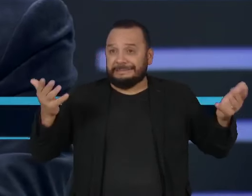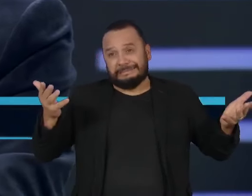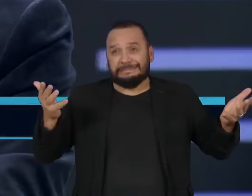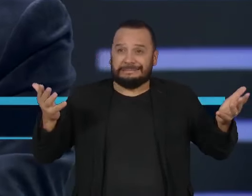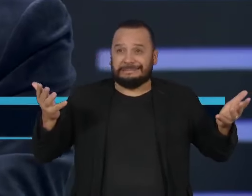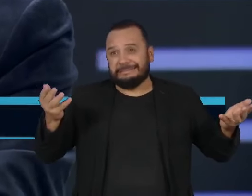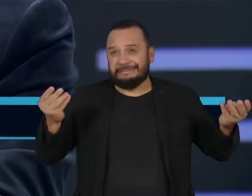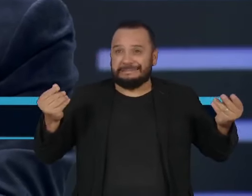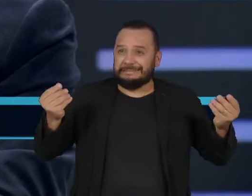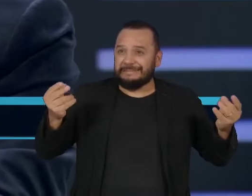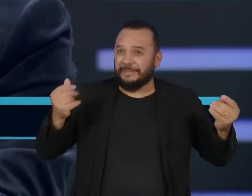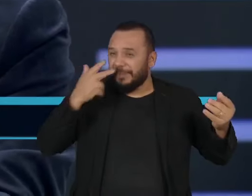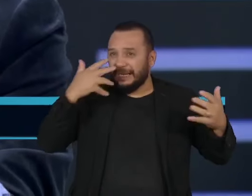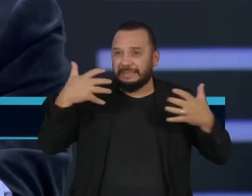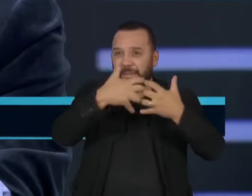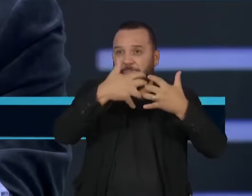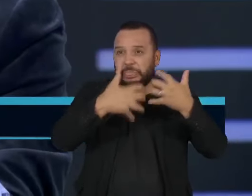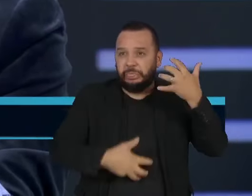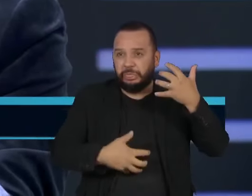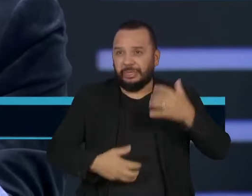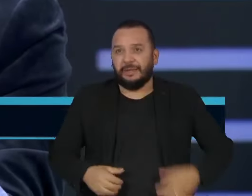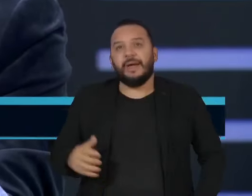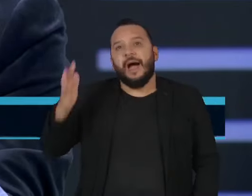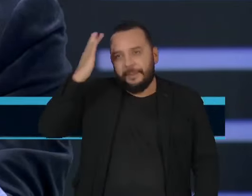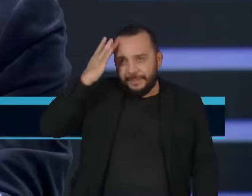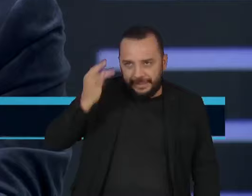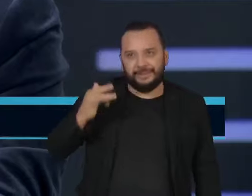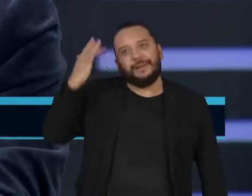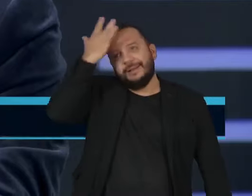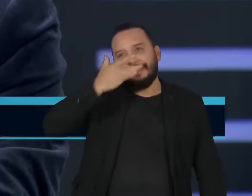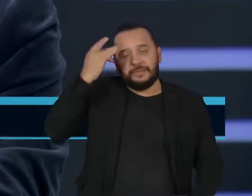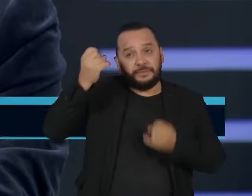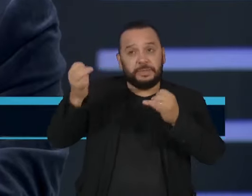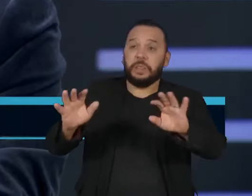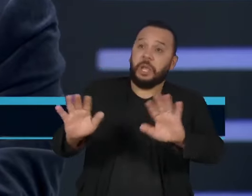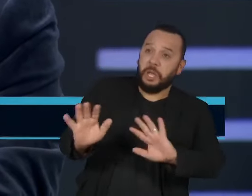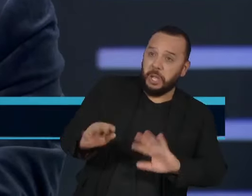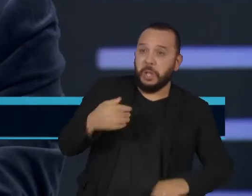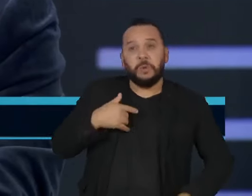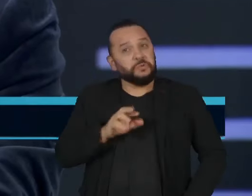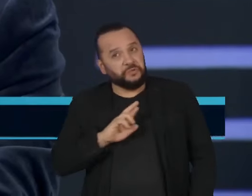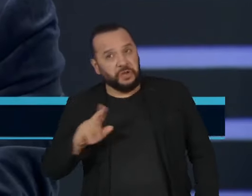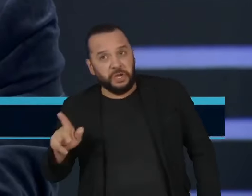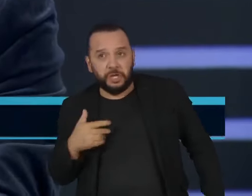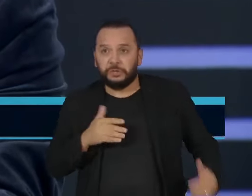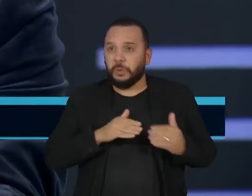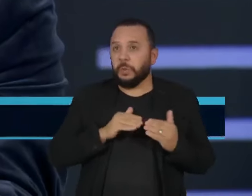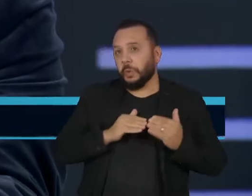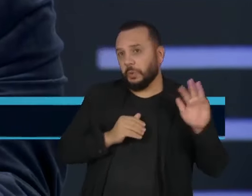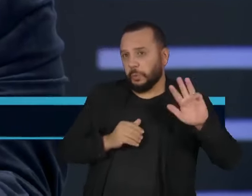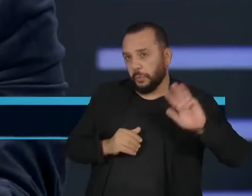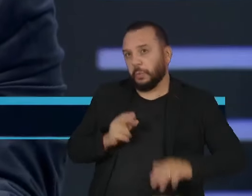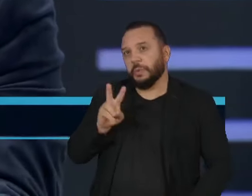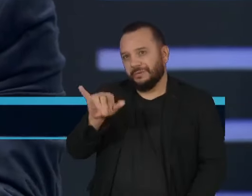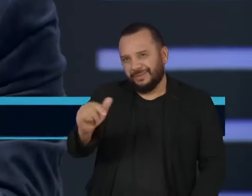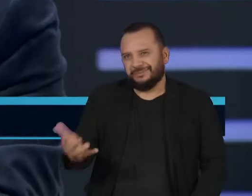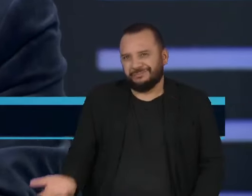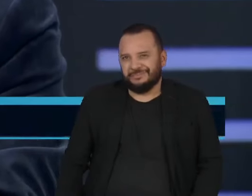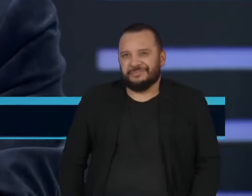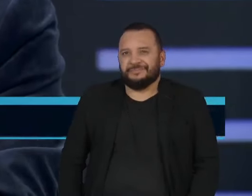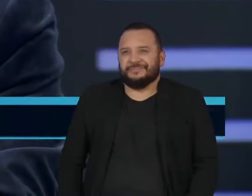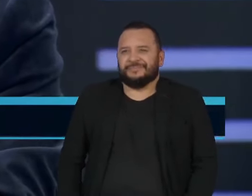desmentindo. Amanhã vai ter outra versão do ministro Haddad. Ele vai dizer que não foi bem isso, que ele quis dizer. Agora, toda